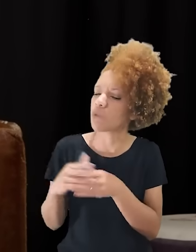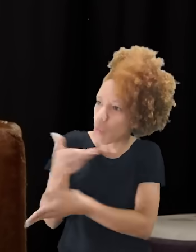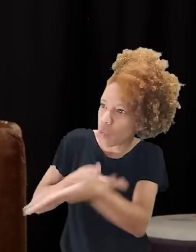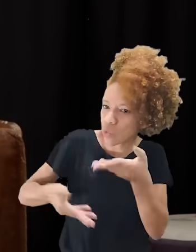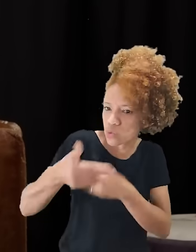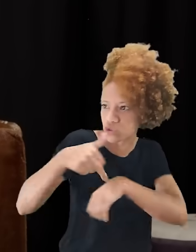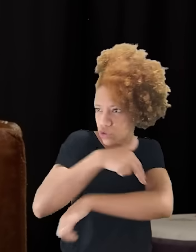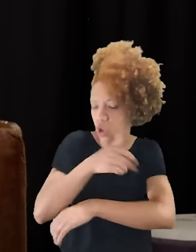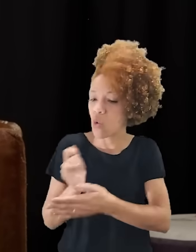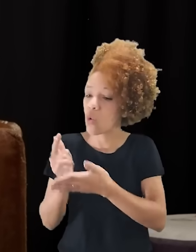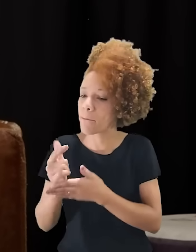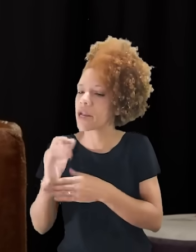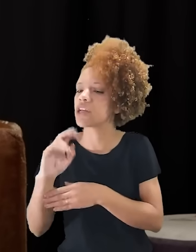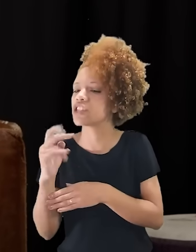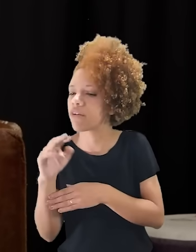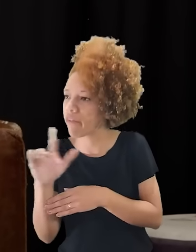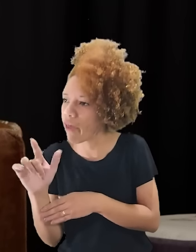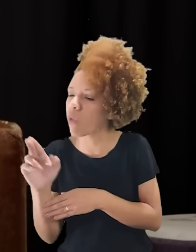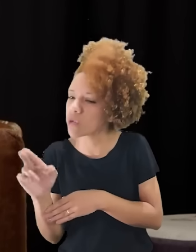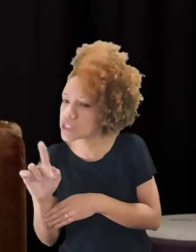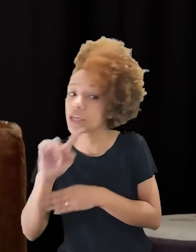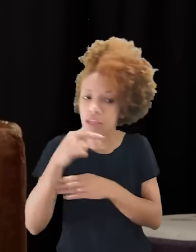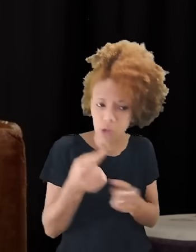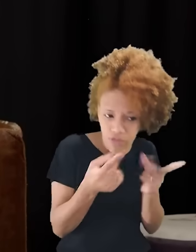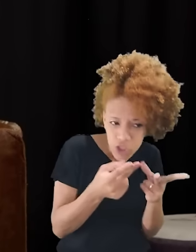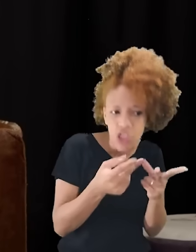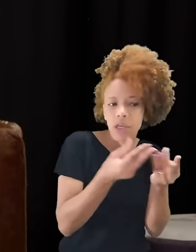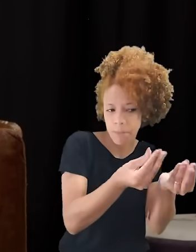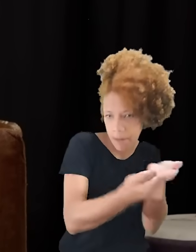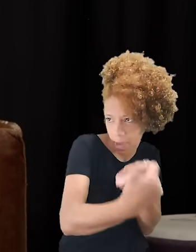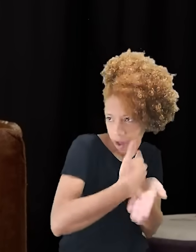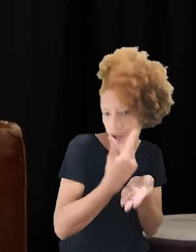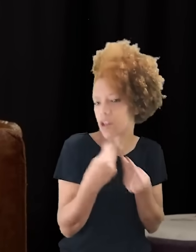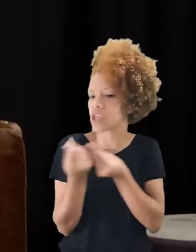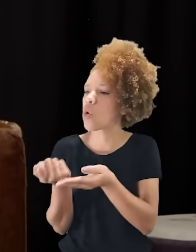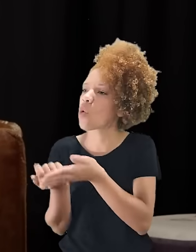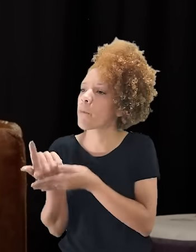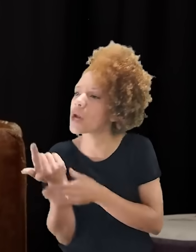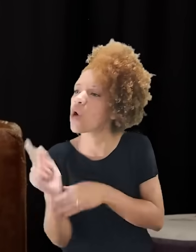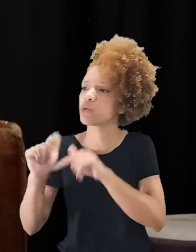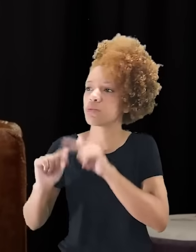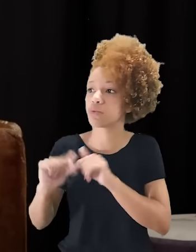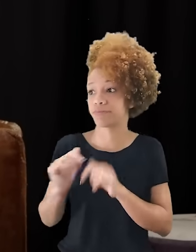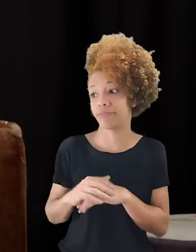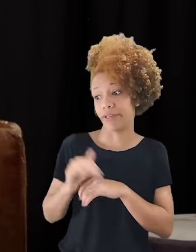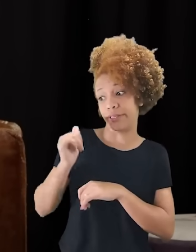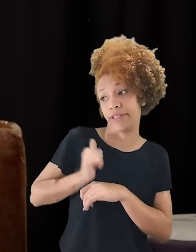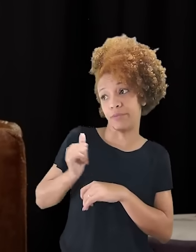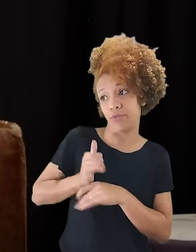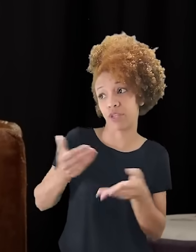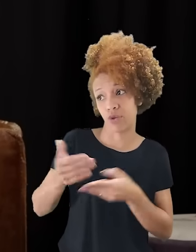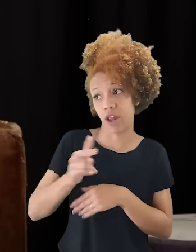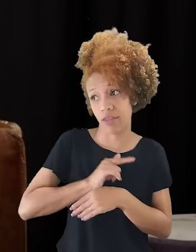da moto eu comprei a Chanel usei e vendi E aí eu fui com dinheiro comprei outra bolsa e as bolsas agora eles estão colocando chip